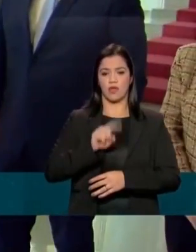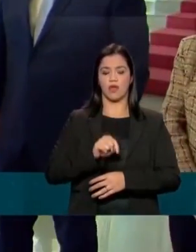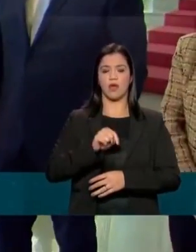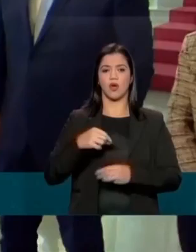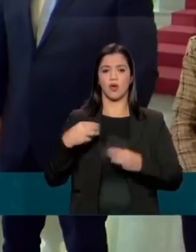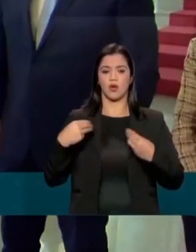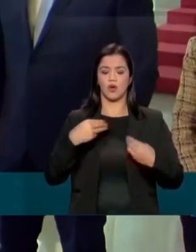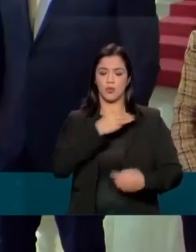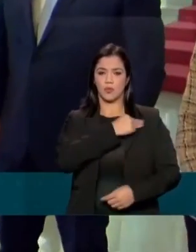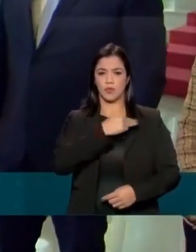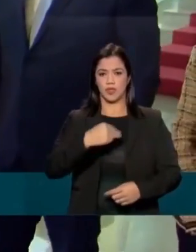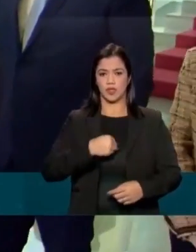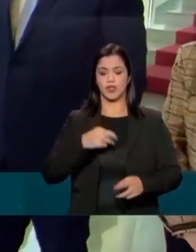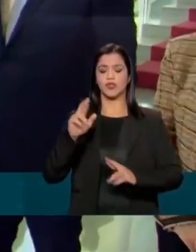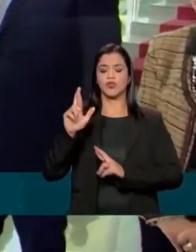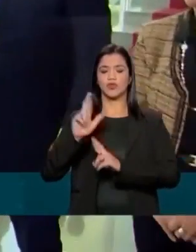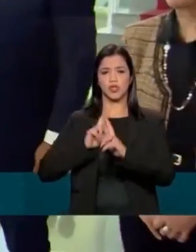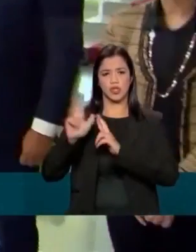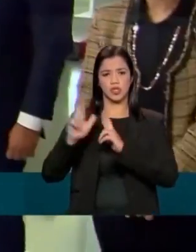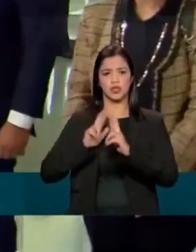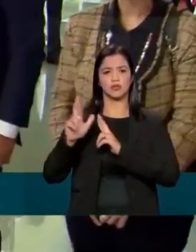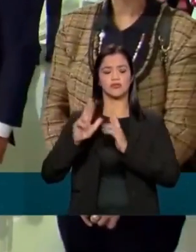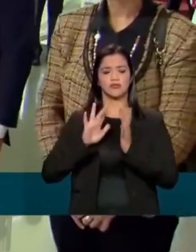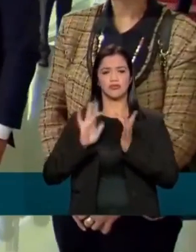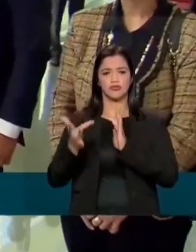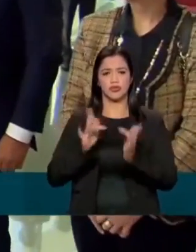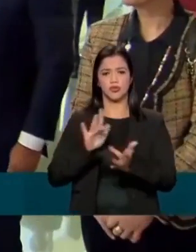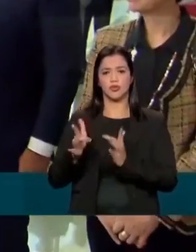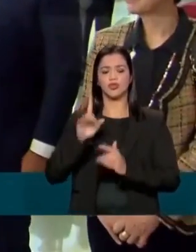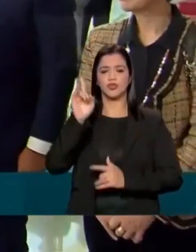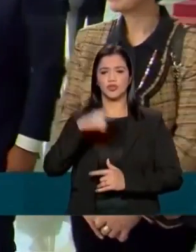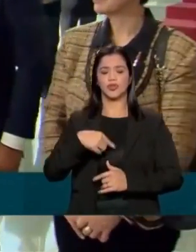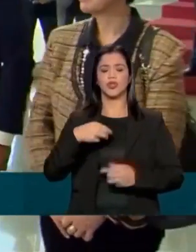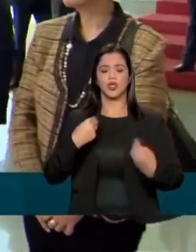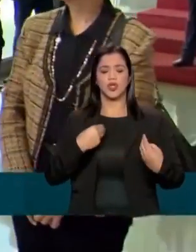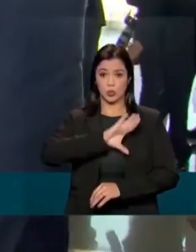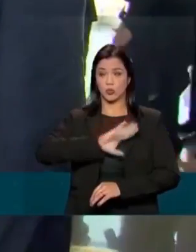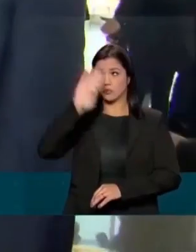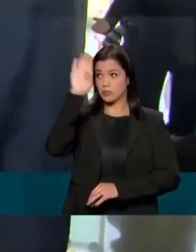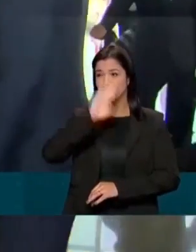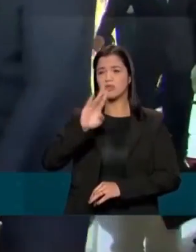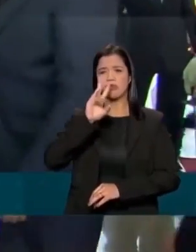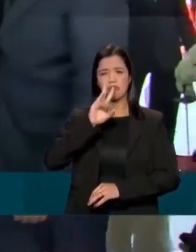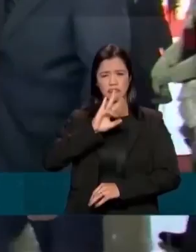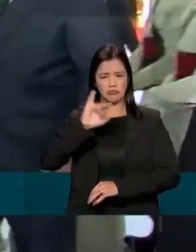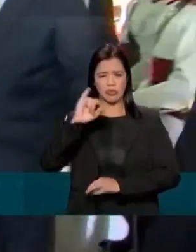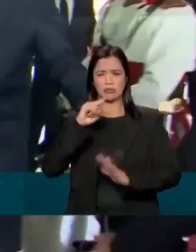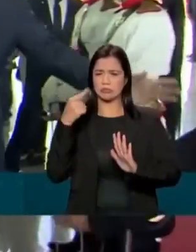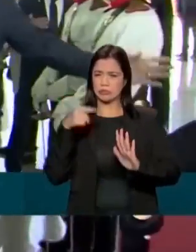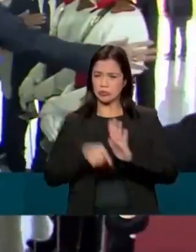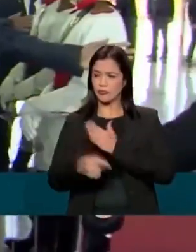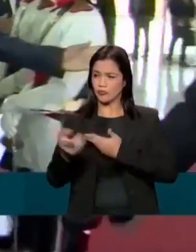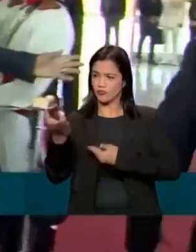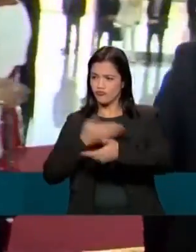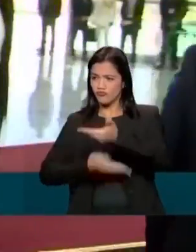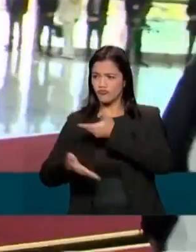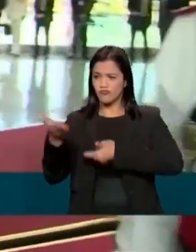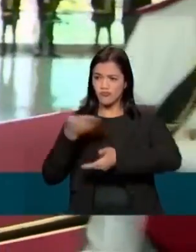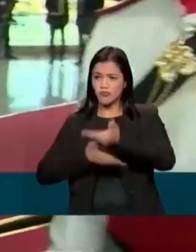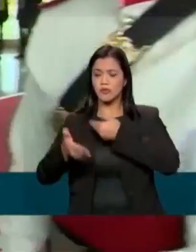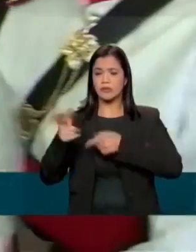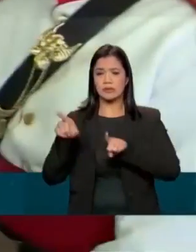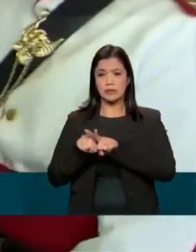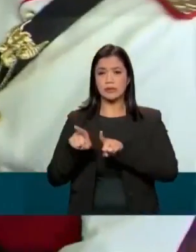pediu ao Supremo Tribunal Federal que investigue o presidente de extrema-direita por supostamente espalhar notícias falsas